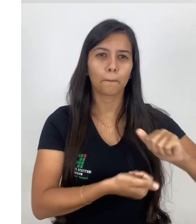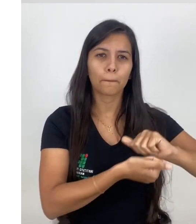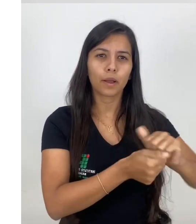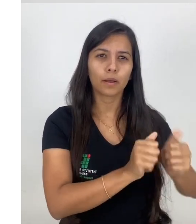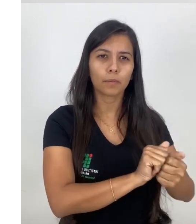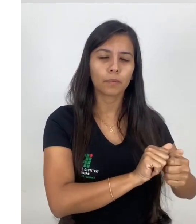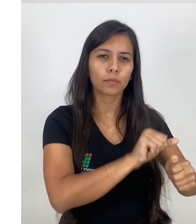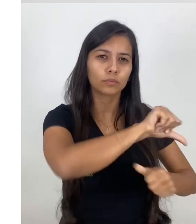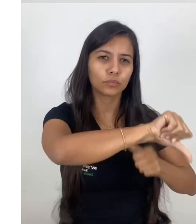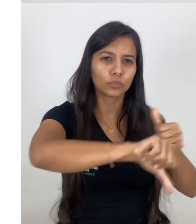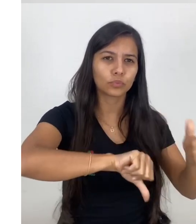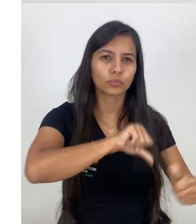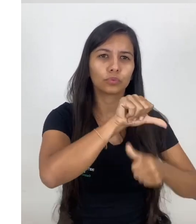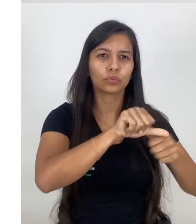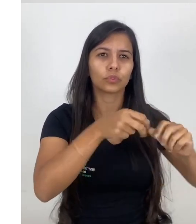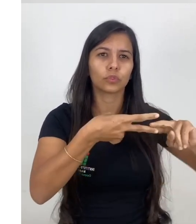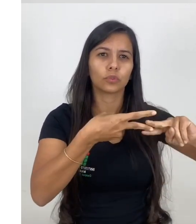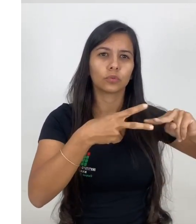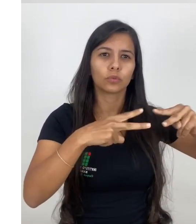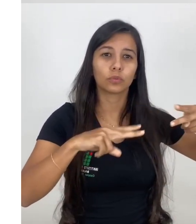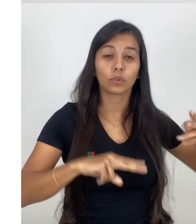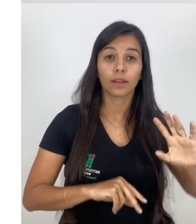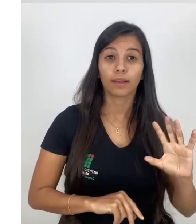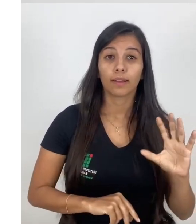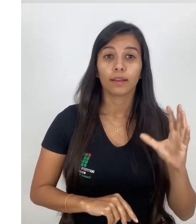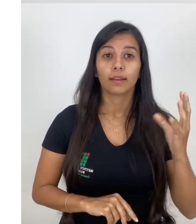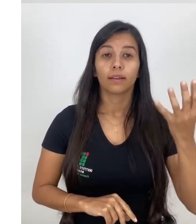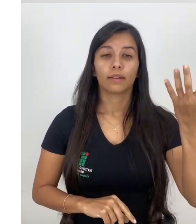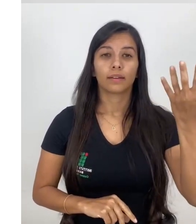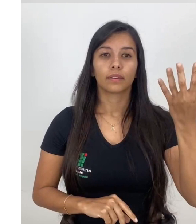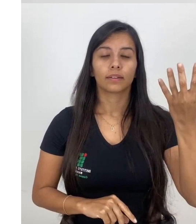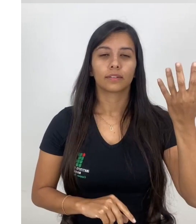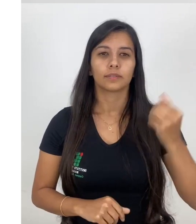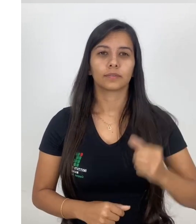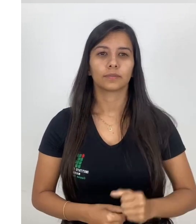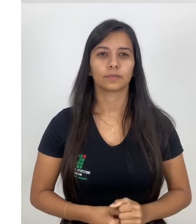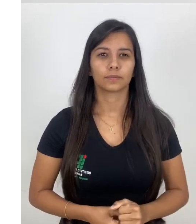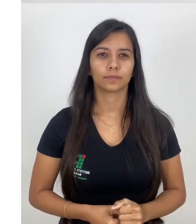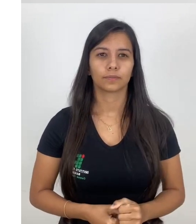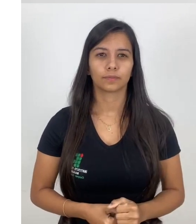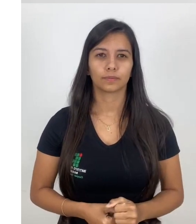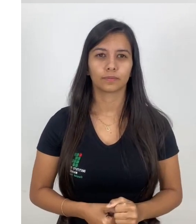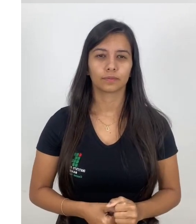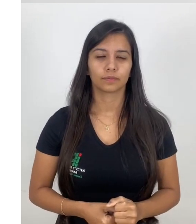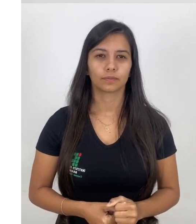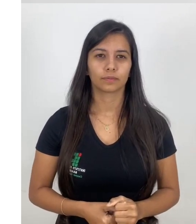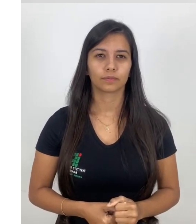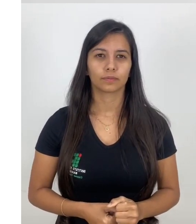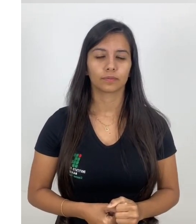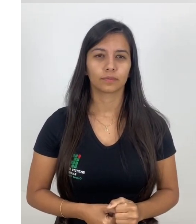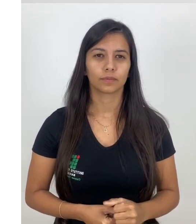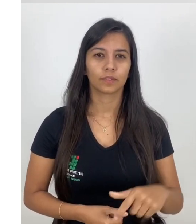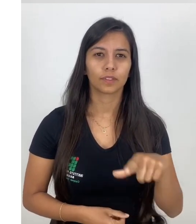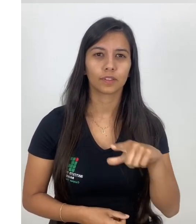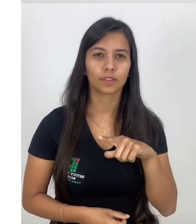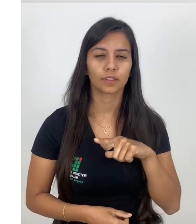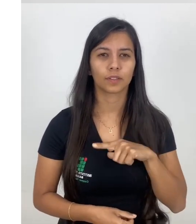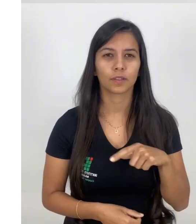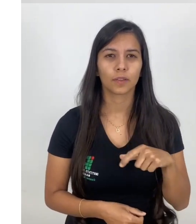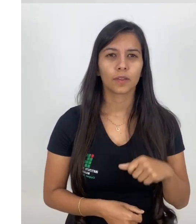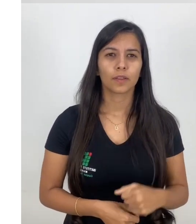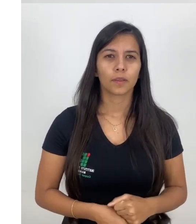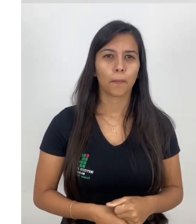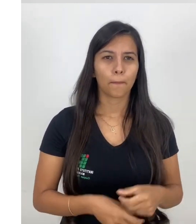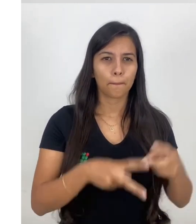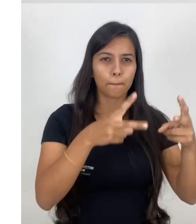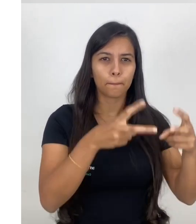uma recombinação do material genético. E ao acontecer essa recombinação do material genético, quando